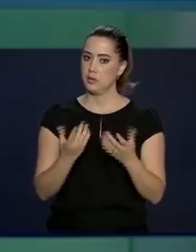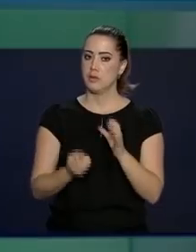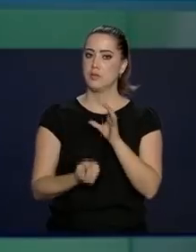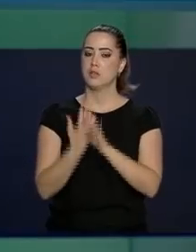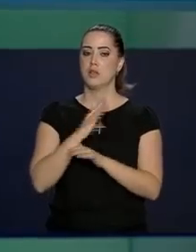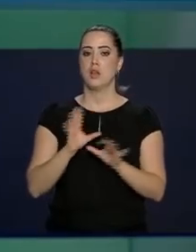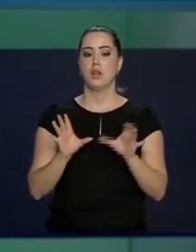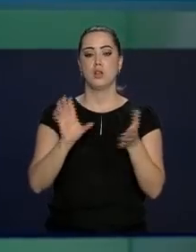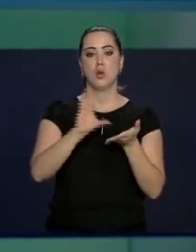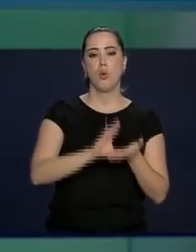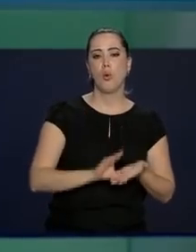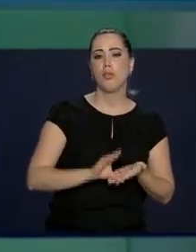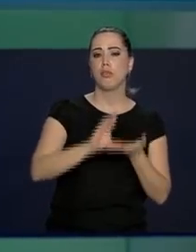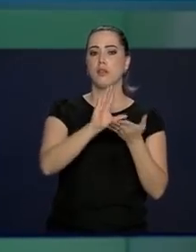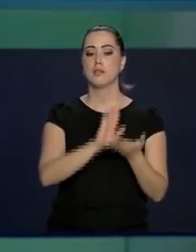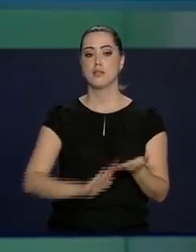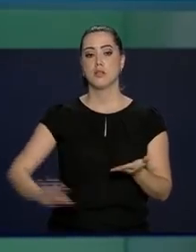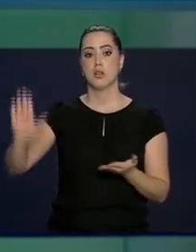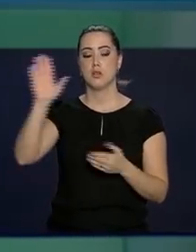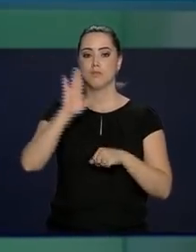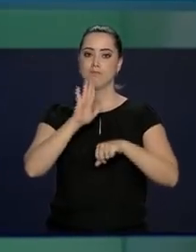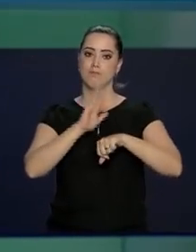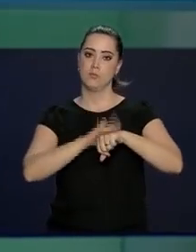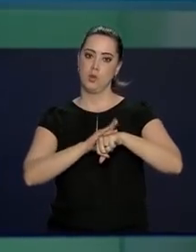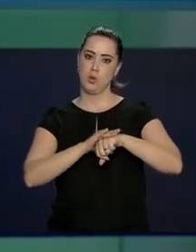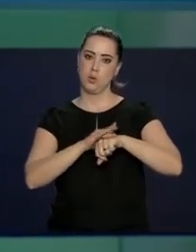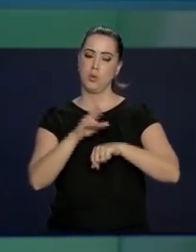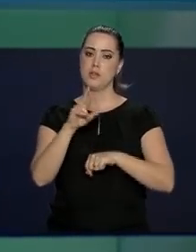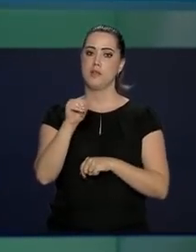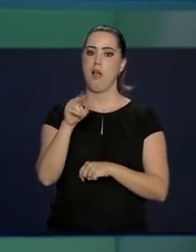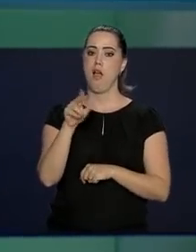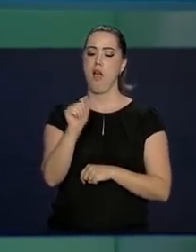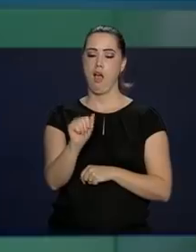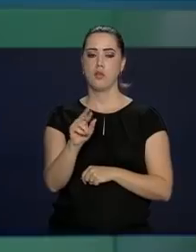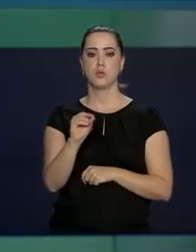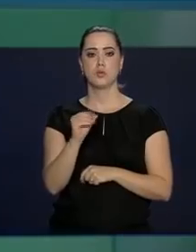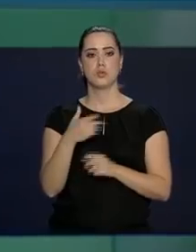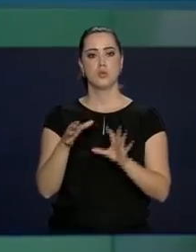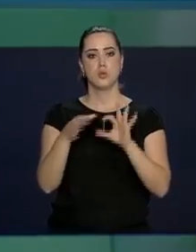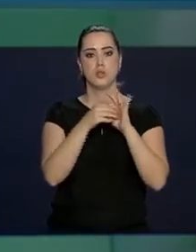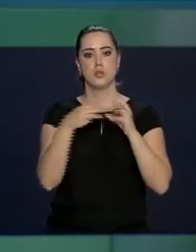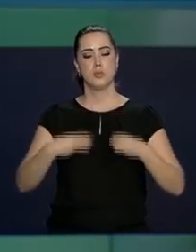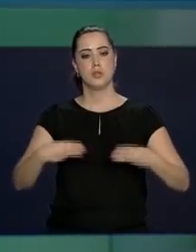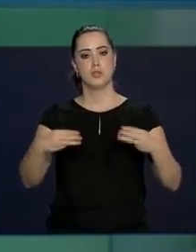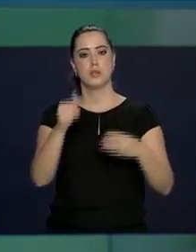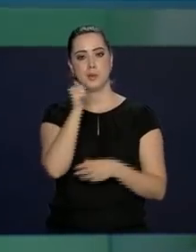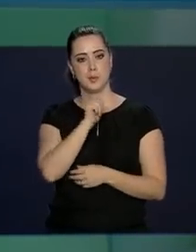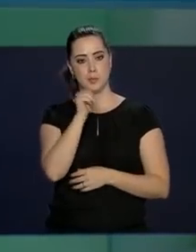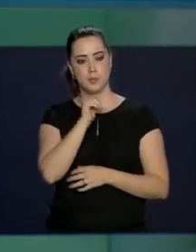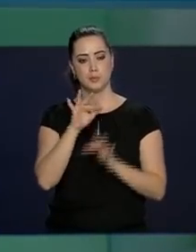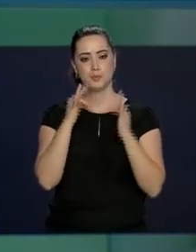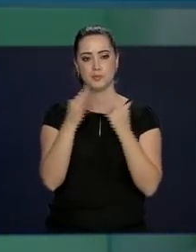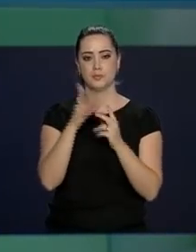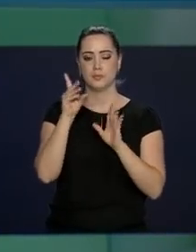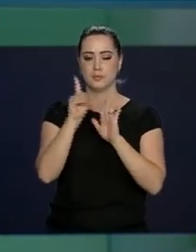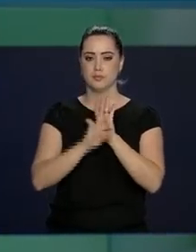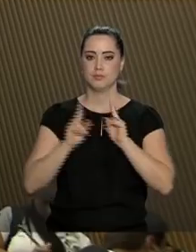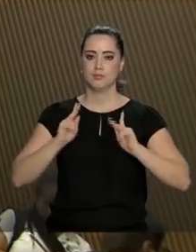foi criada a Coordenação Nacional dos Raros, ligada ao Ministério da Mulher, da Família e dos Direitos